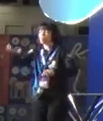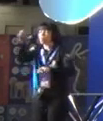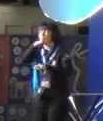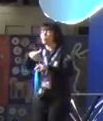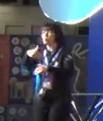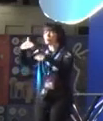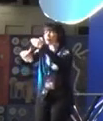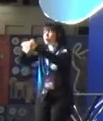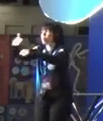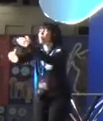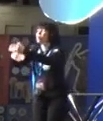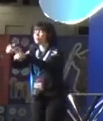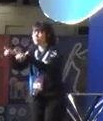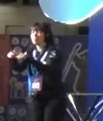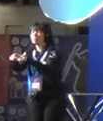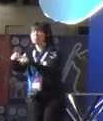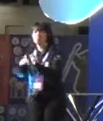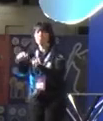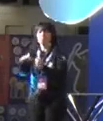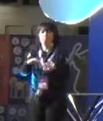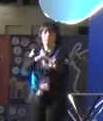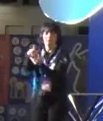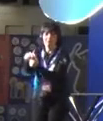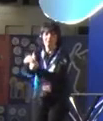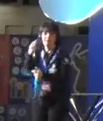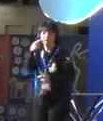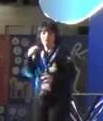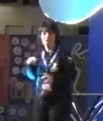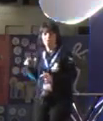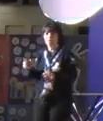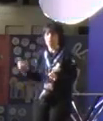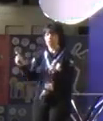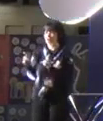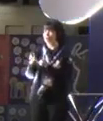too close to a black hole. Give yourselves a very big hand.